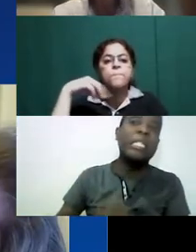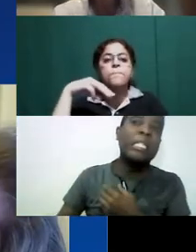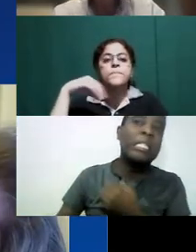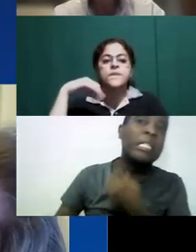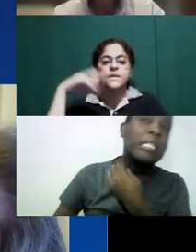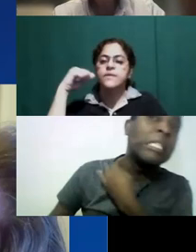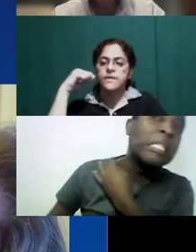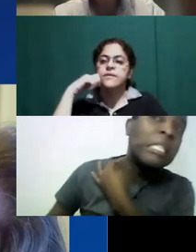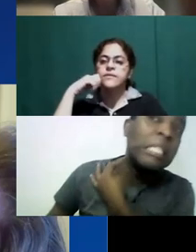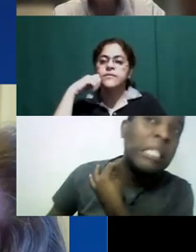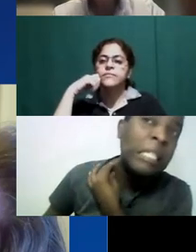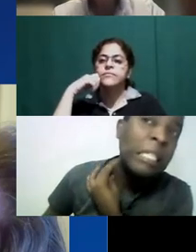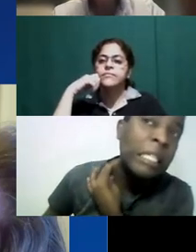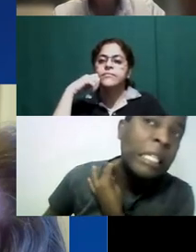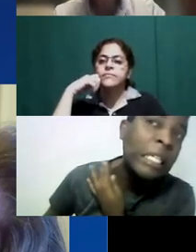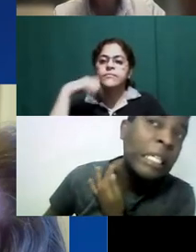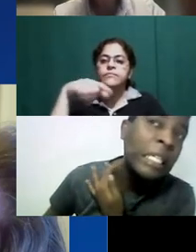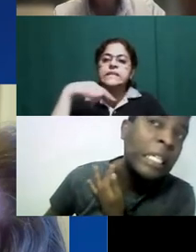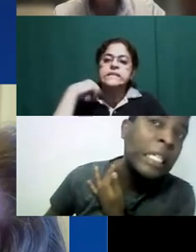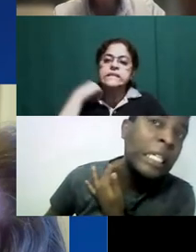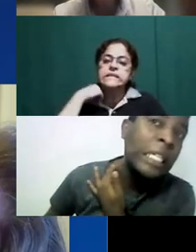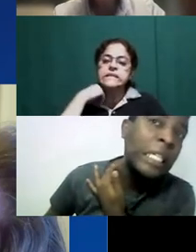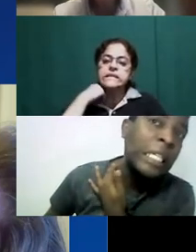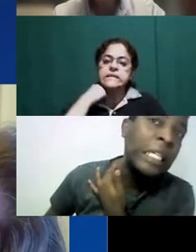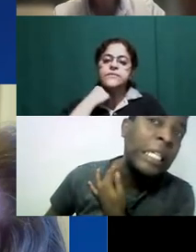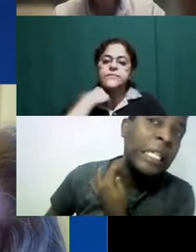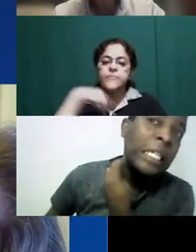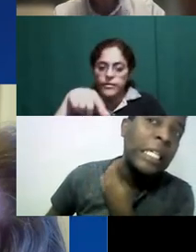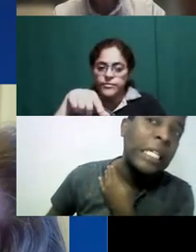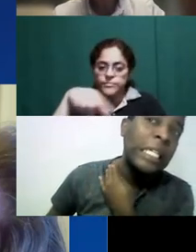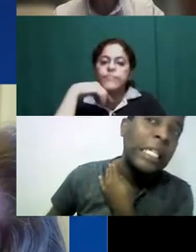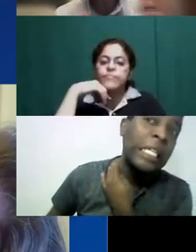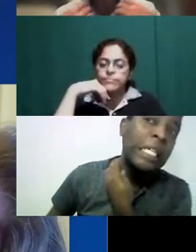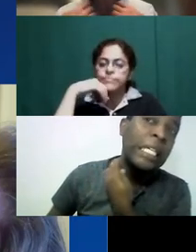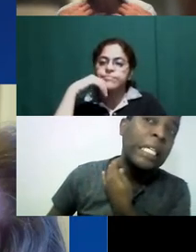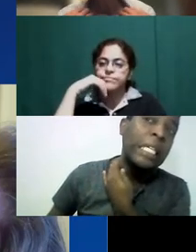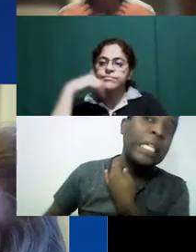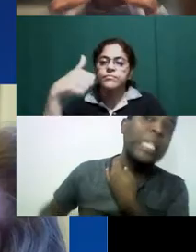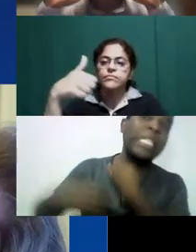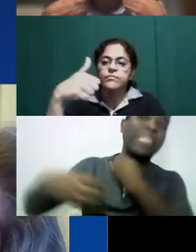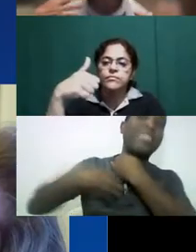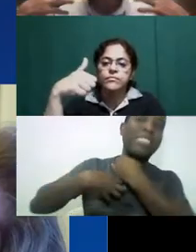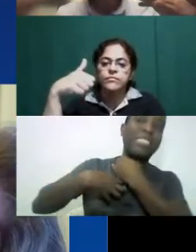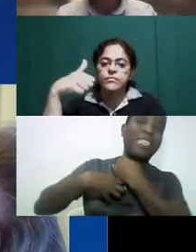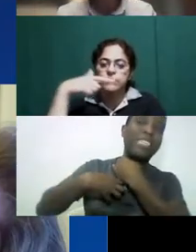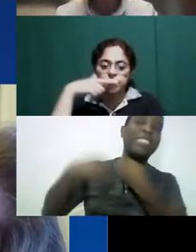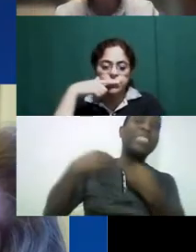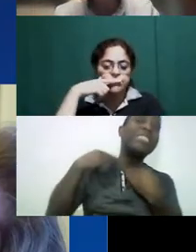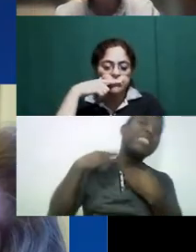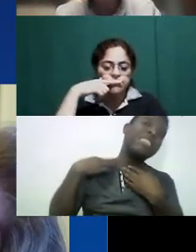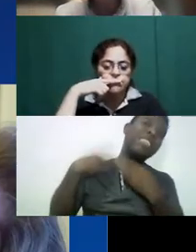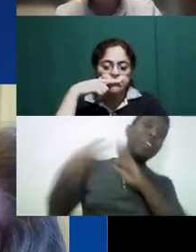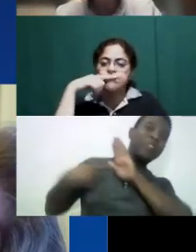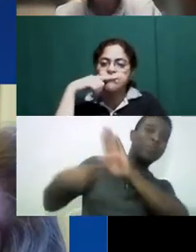muito ativo, ele aparece, né, muito frequentemente, algumas pessoas que tendem a ter essa musculatura muito